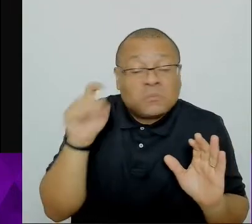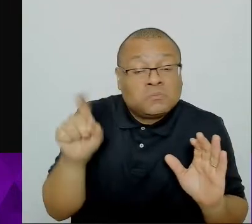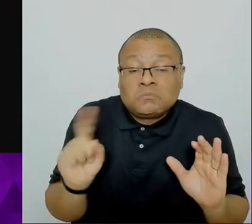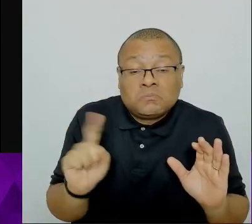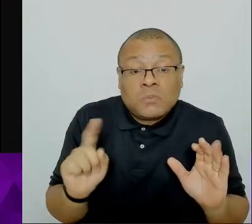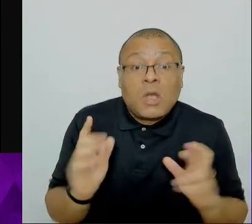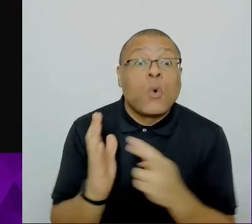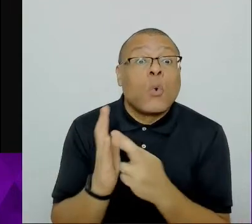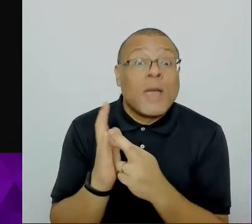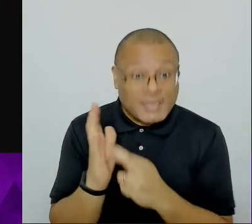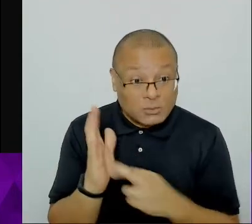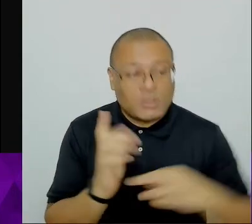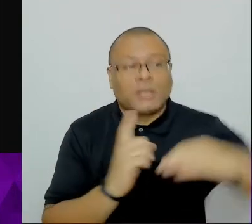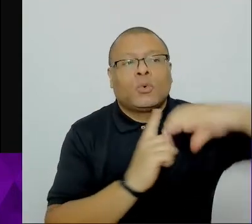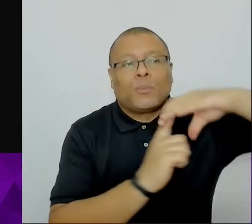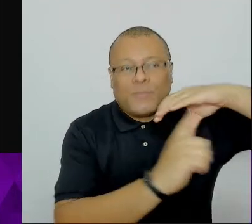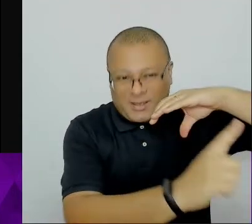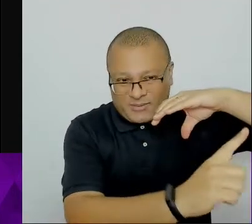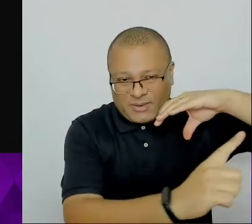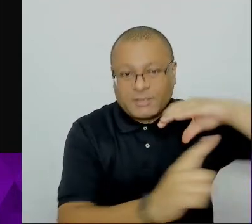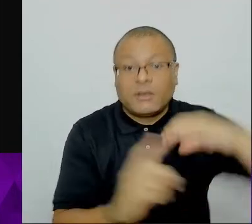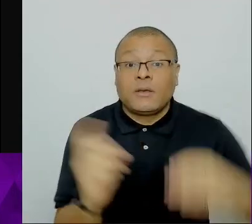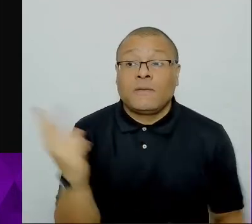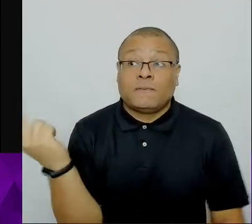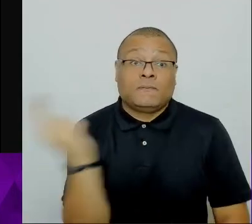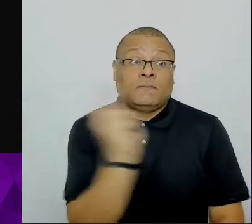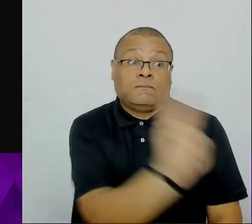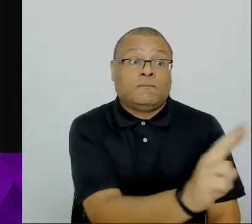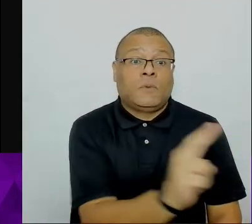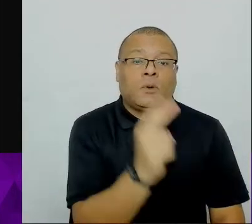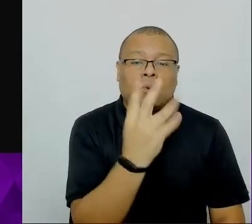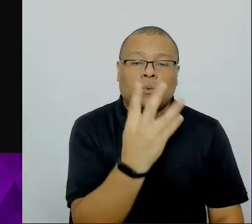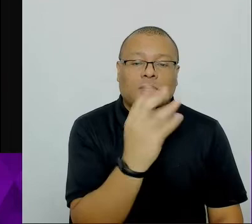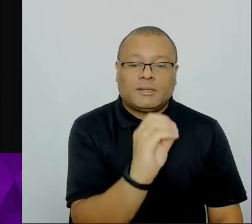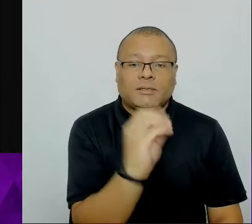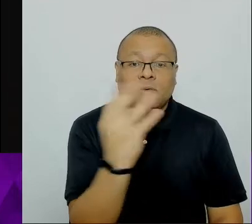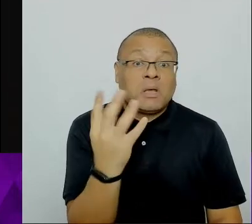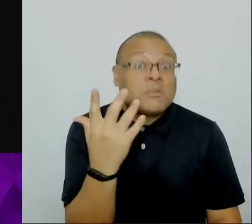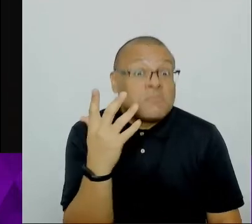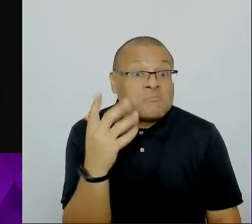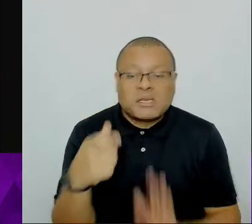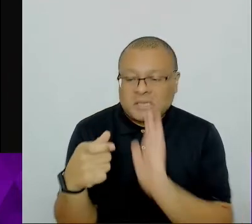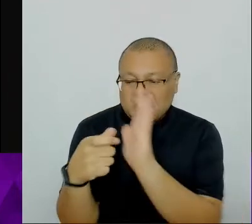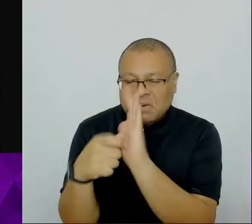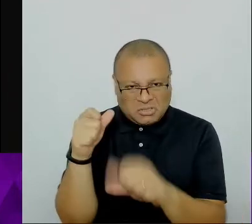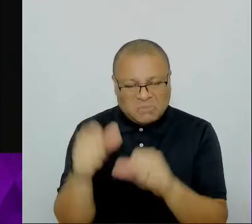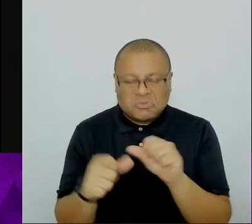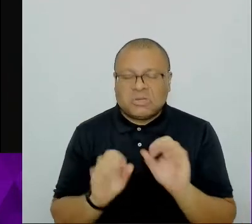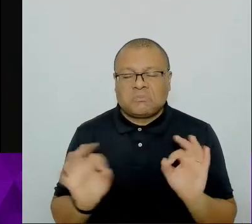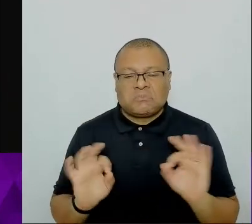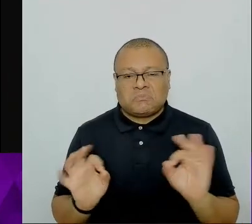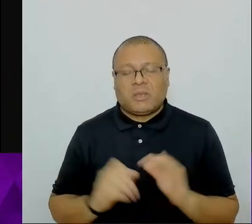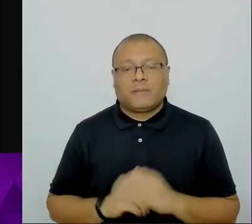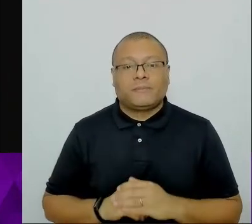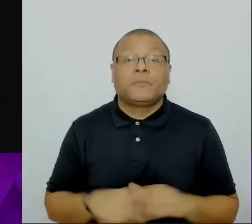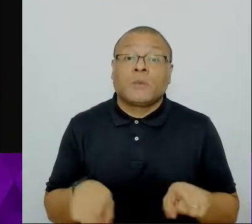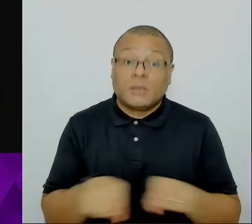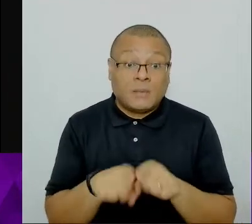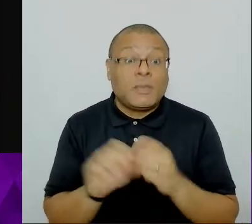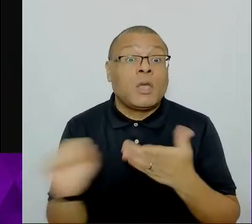resultado para o cliente vai ser diferente, né? Ele vai receber um 404, mas a aplicação ela não vai ter nenhuma diferença. Assim como o